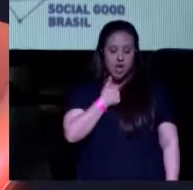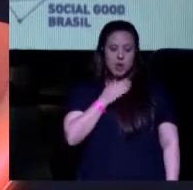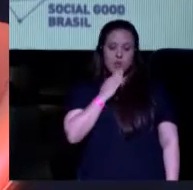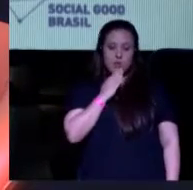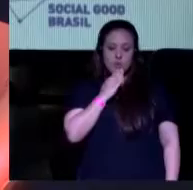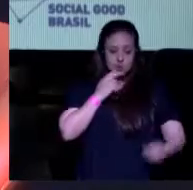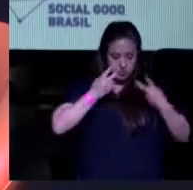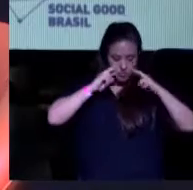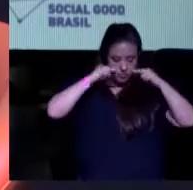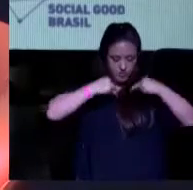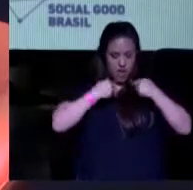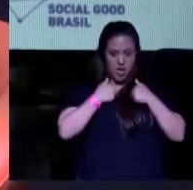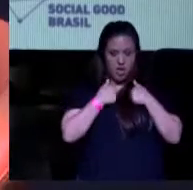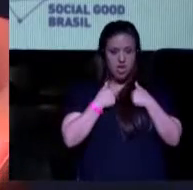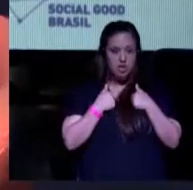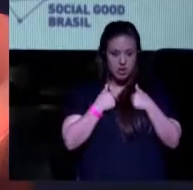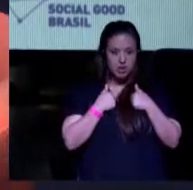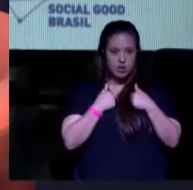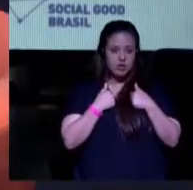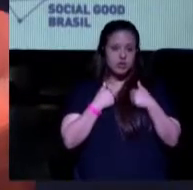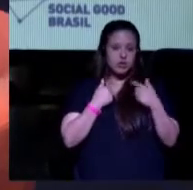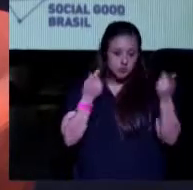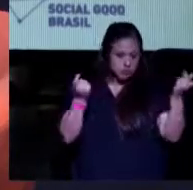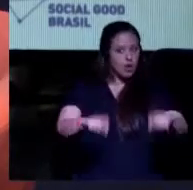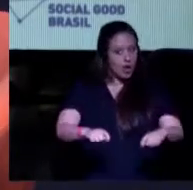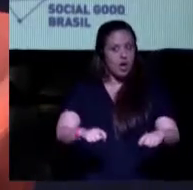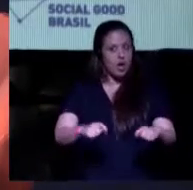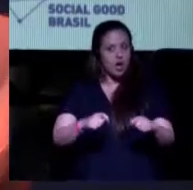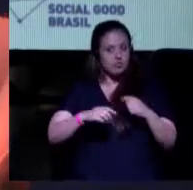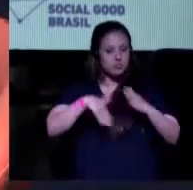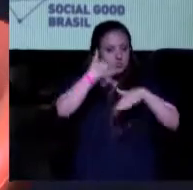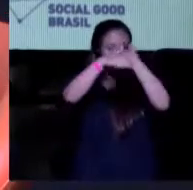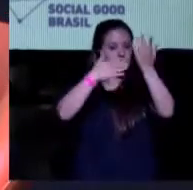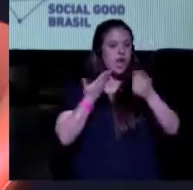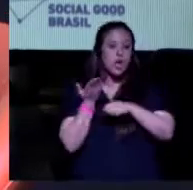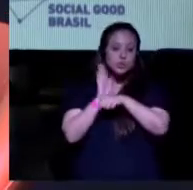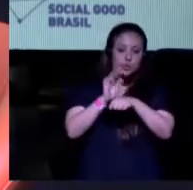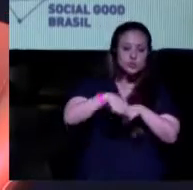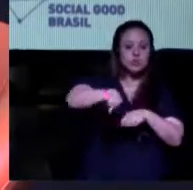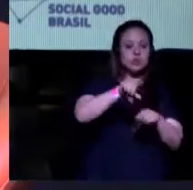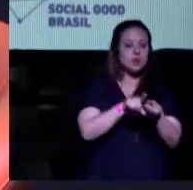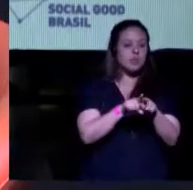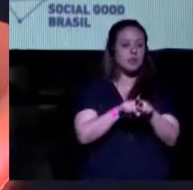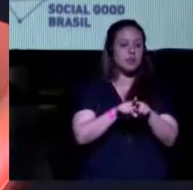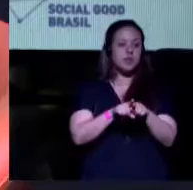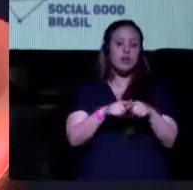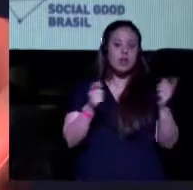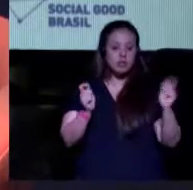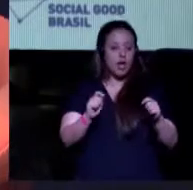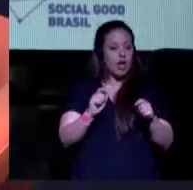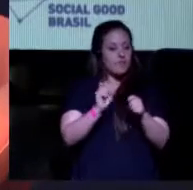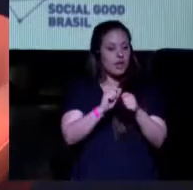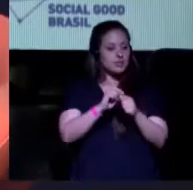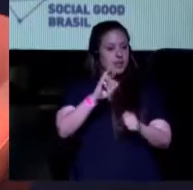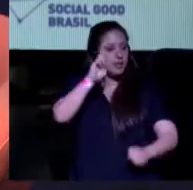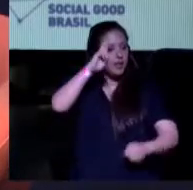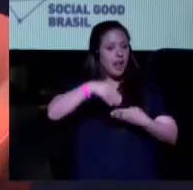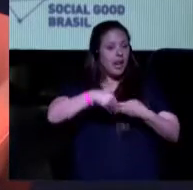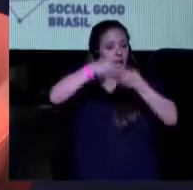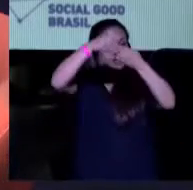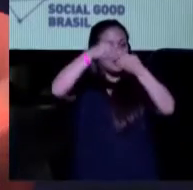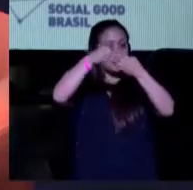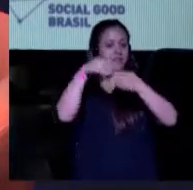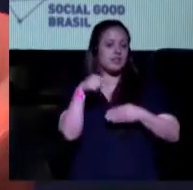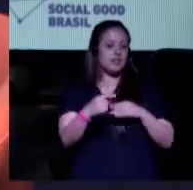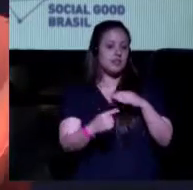liderar uma empresa como essa o ser feliz e achar sentido nessas organizações então essa é a razão pela